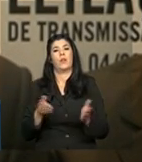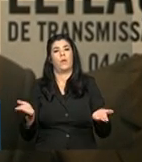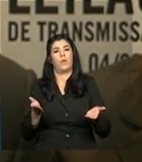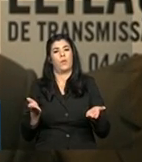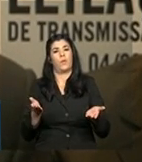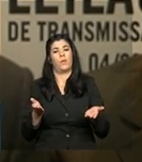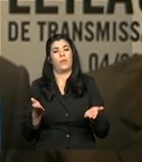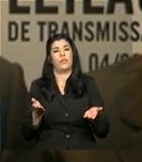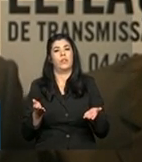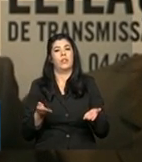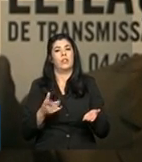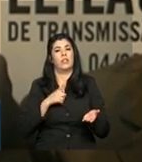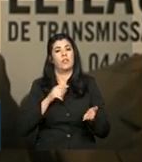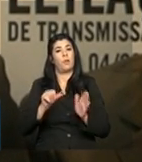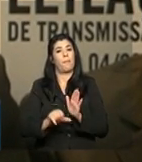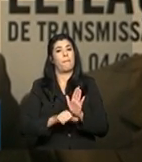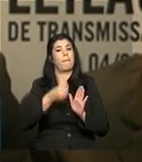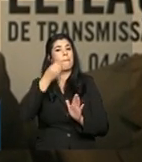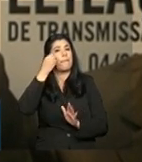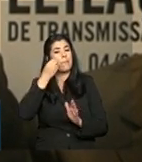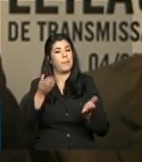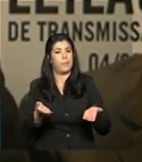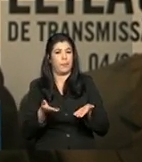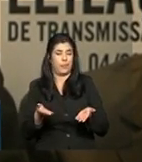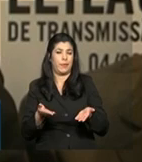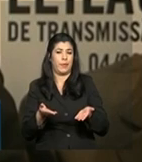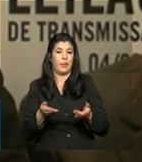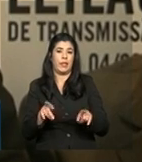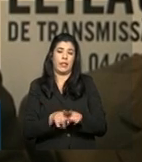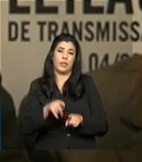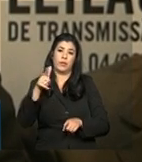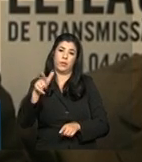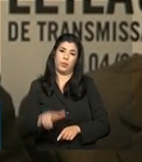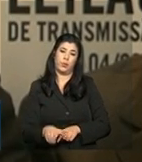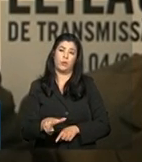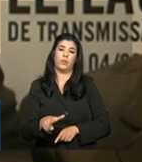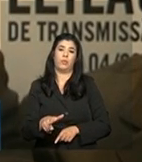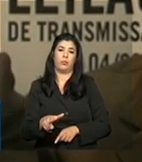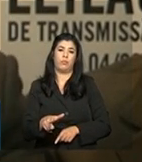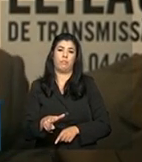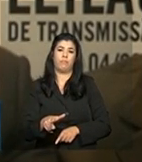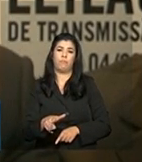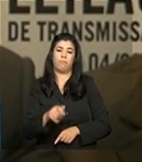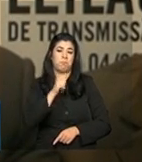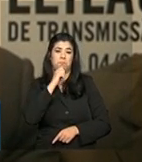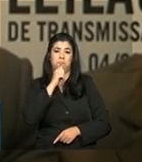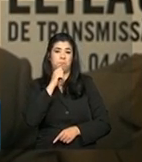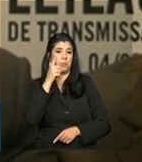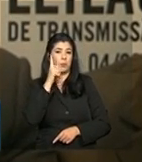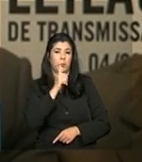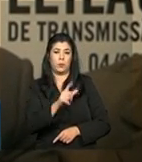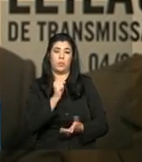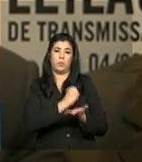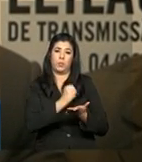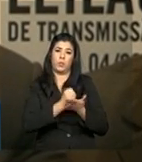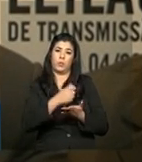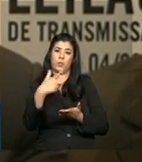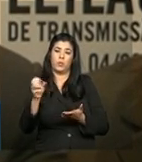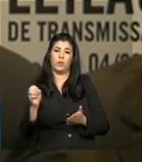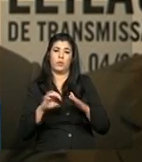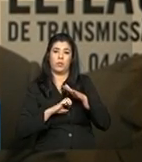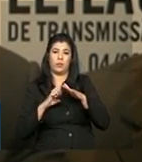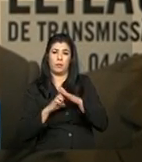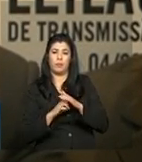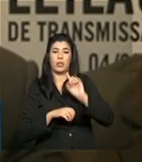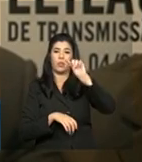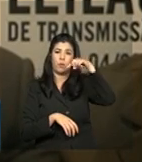submetidos a uma licitação pela primeira vez hoje. E, mais uma vez, eles vão voltar à licitação no primeiro momento,